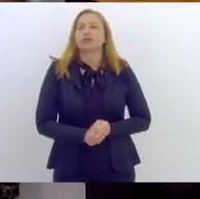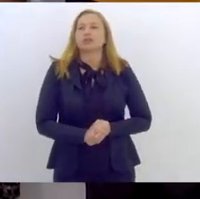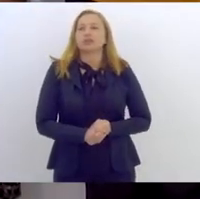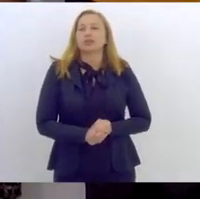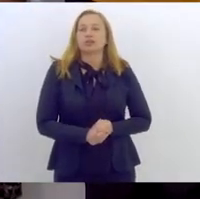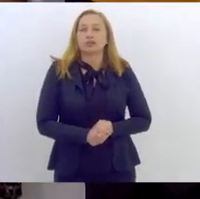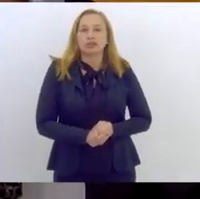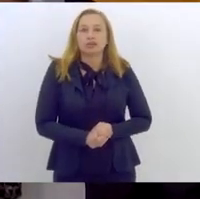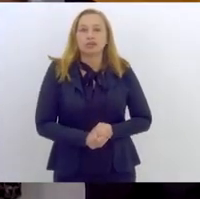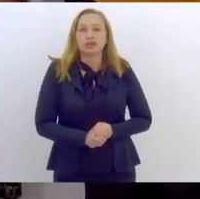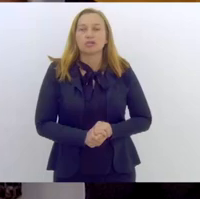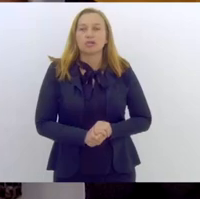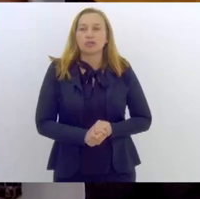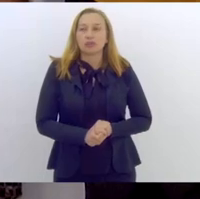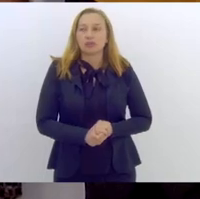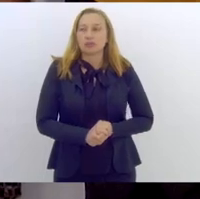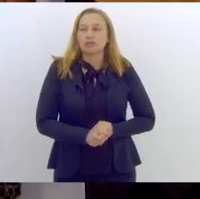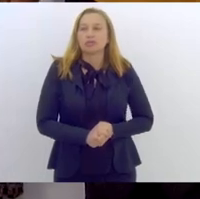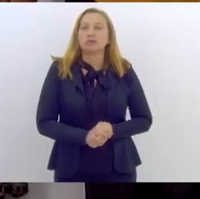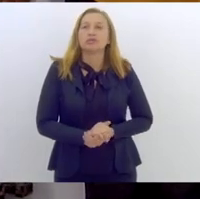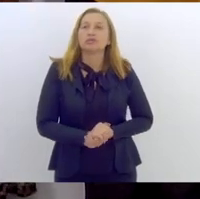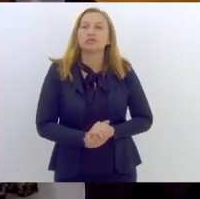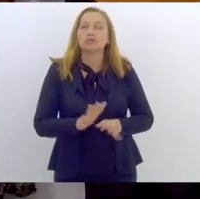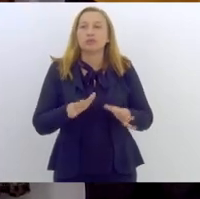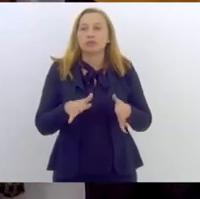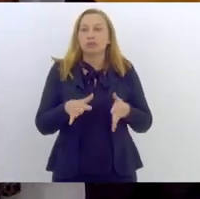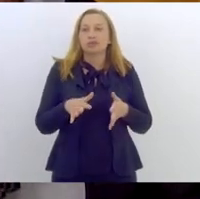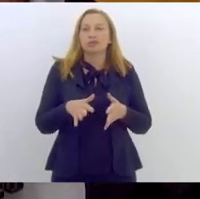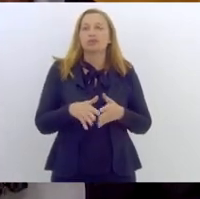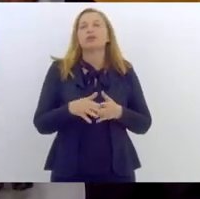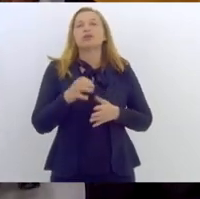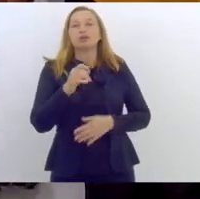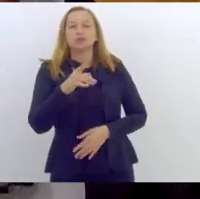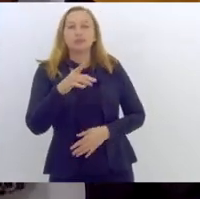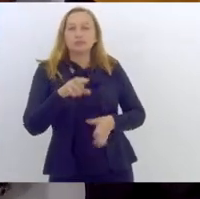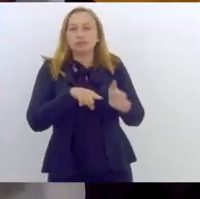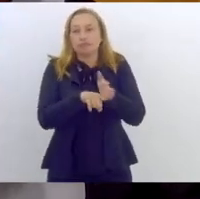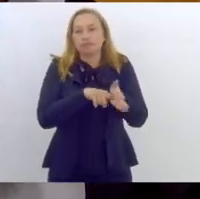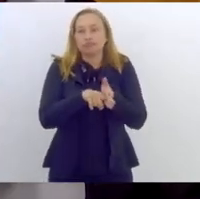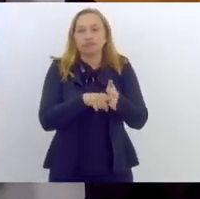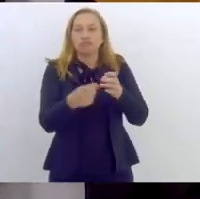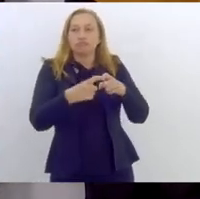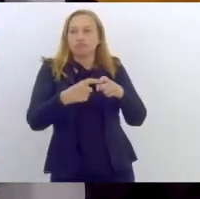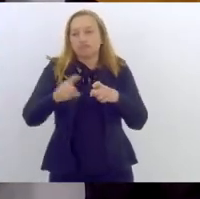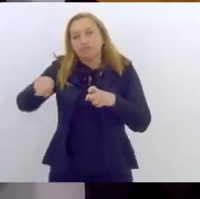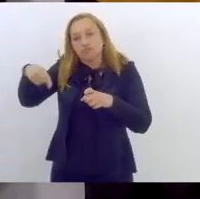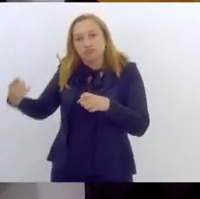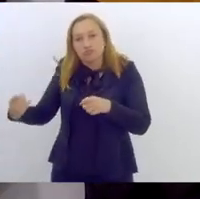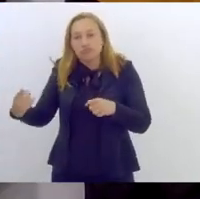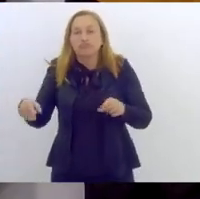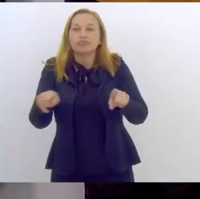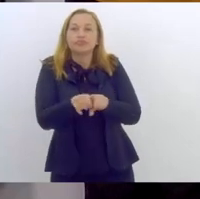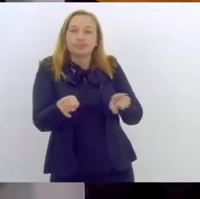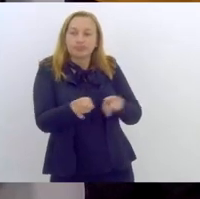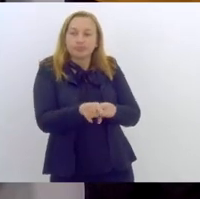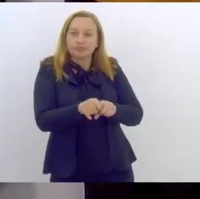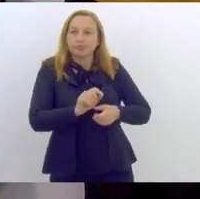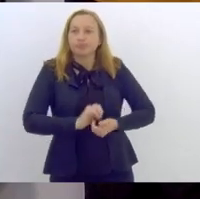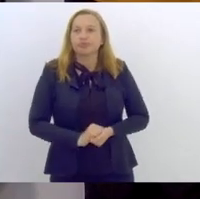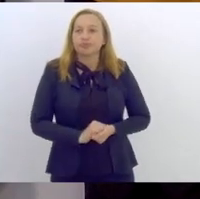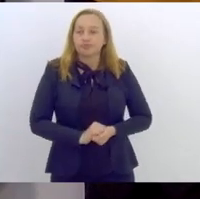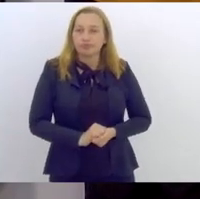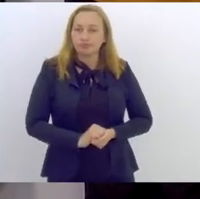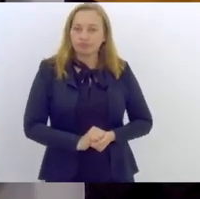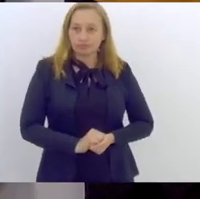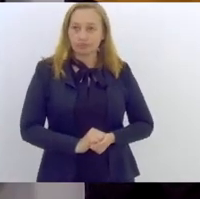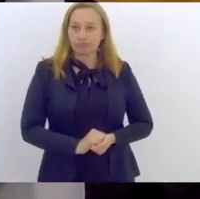aí convocação no caso para as demais etapas né etapa exame médico e etc e contamos também com